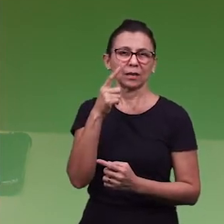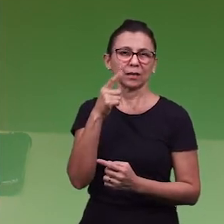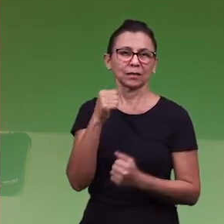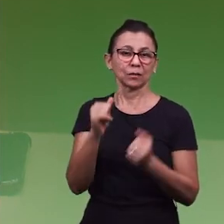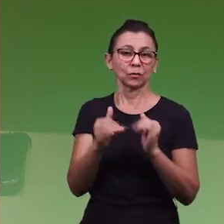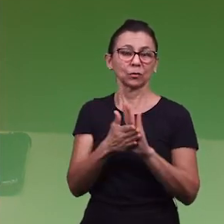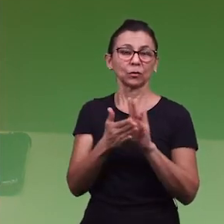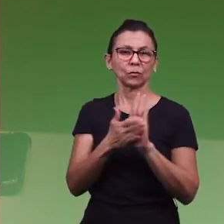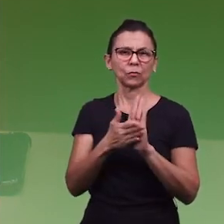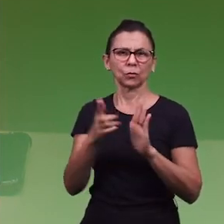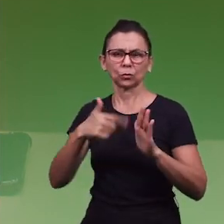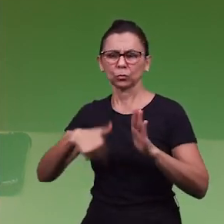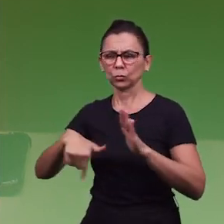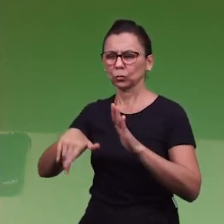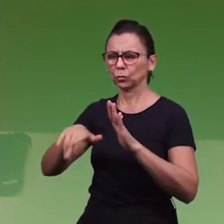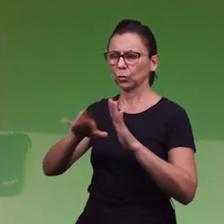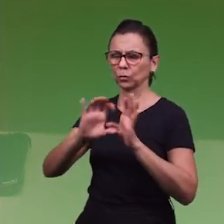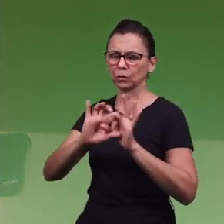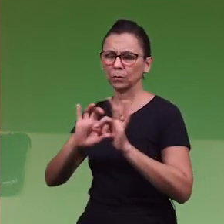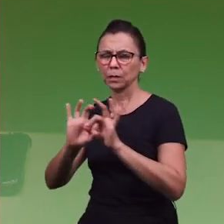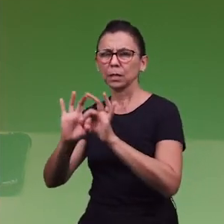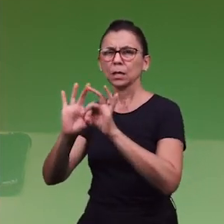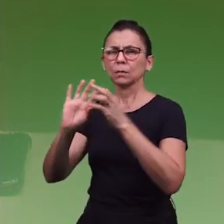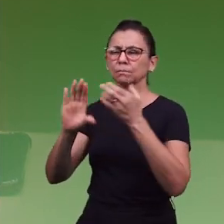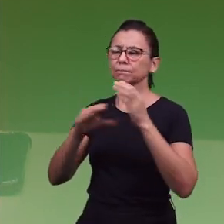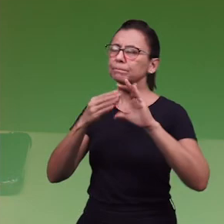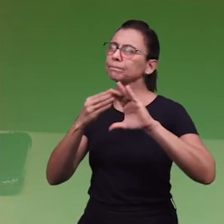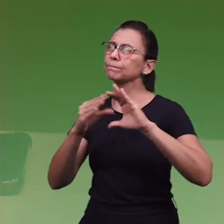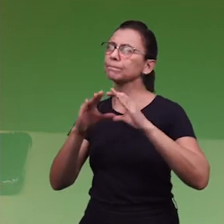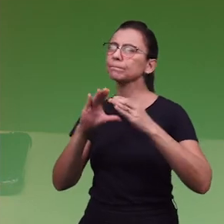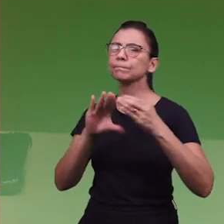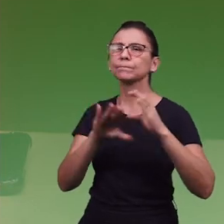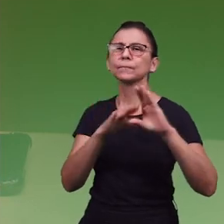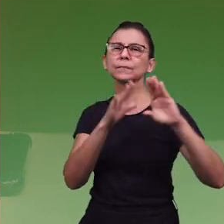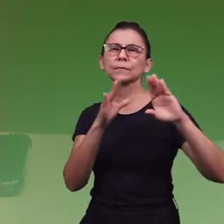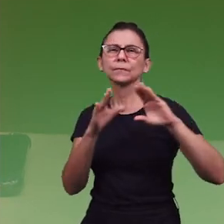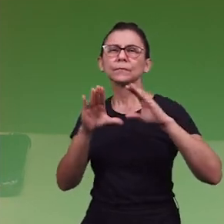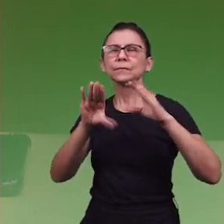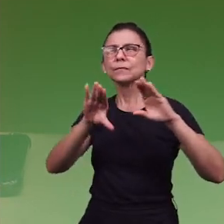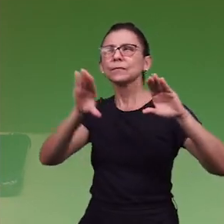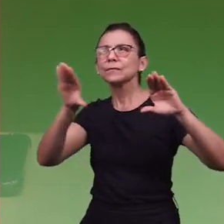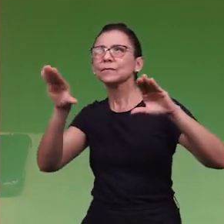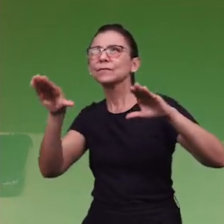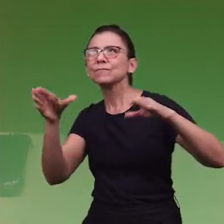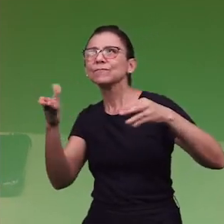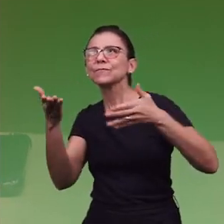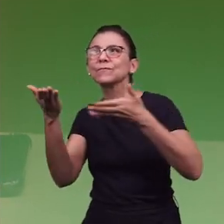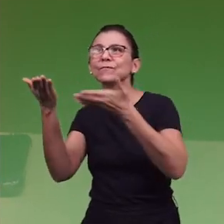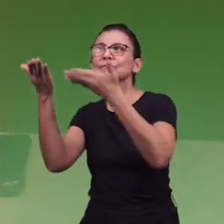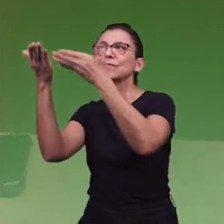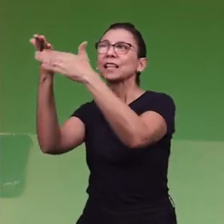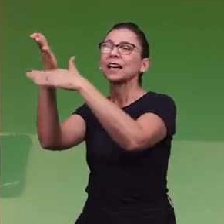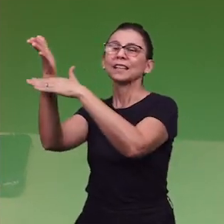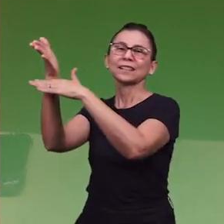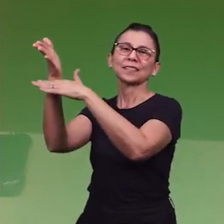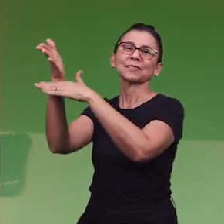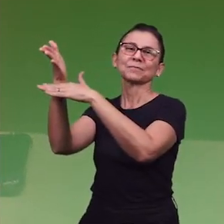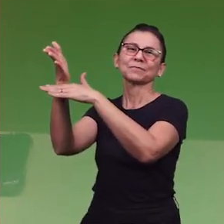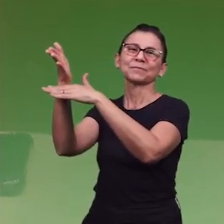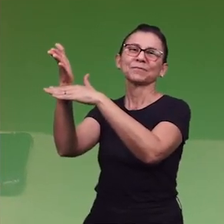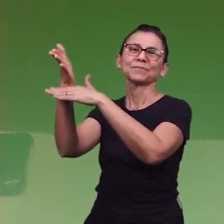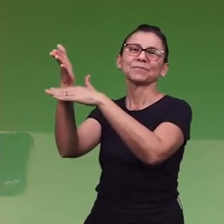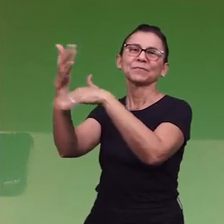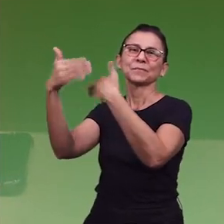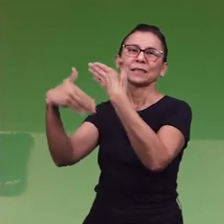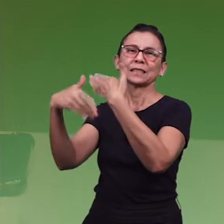Aquele louvor, ele sobe como incenso diante do Senhor. E no meio daquele louvor, o Senhor vem e opera um sinal, ou sinais aí em